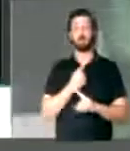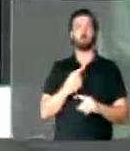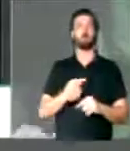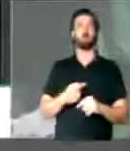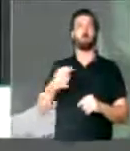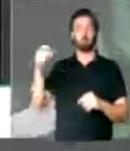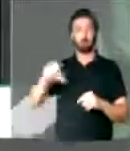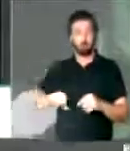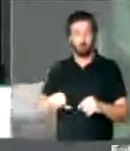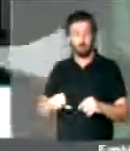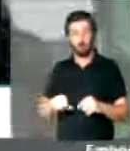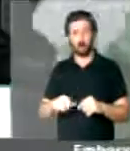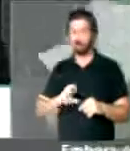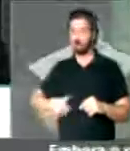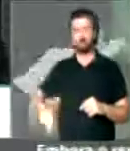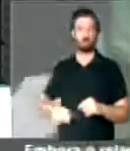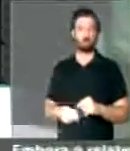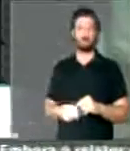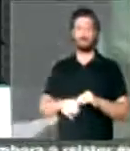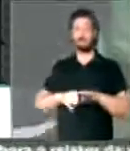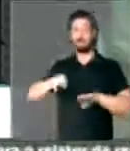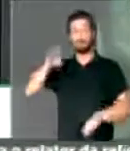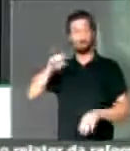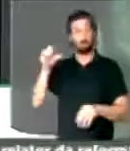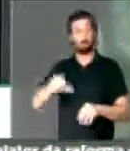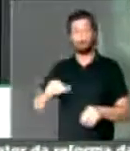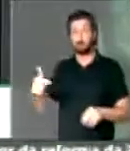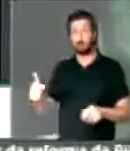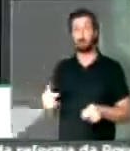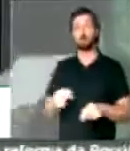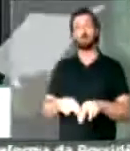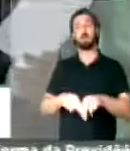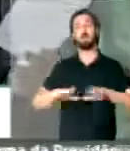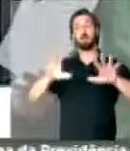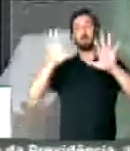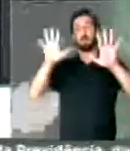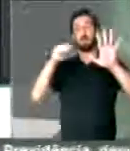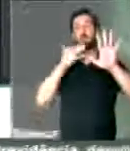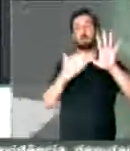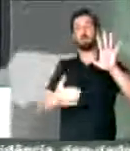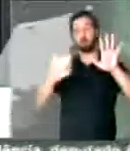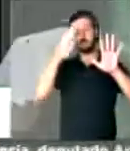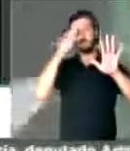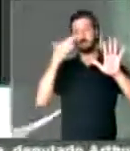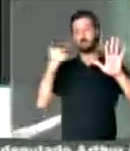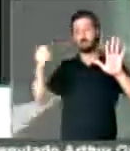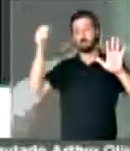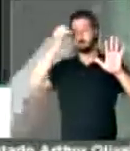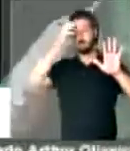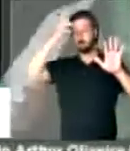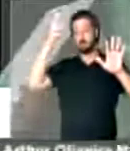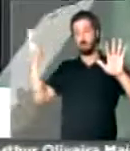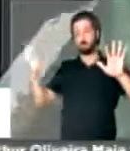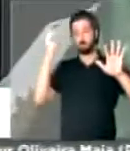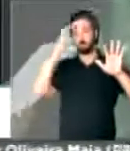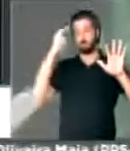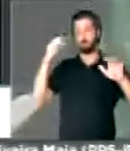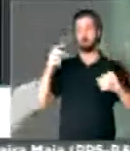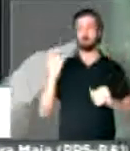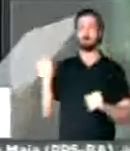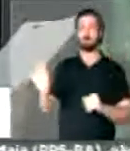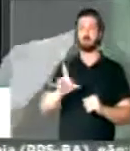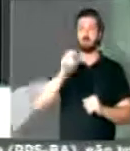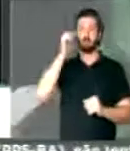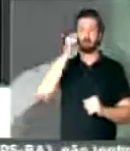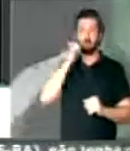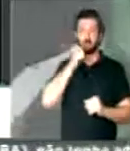do que é, não é mais desigual do que é, graças à sabedoria, inteligência das nossas